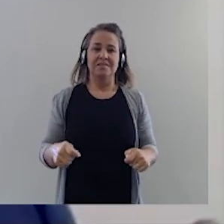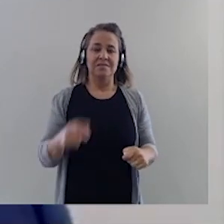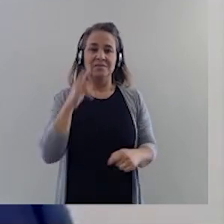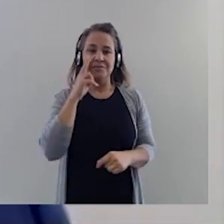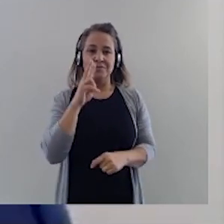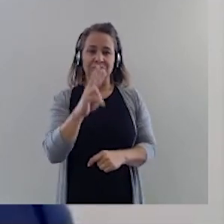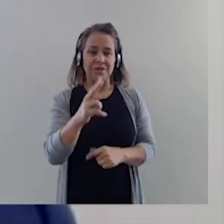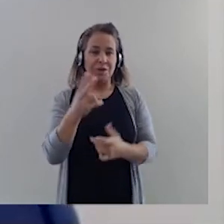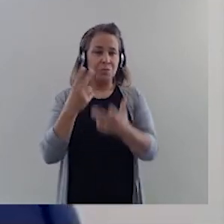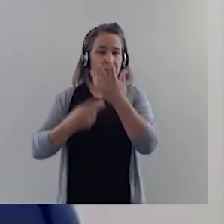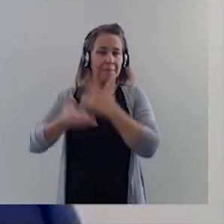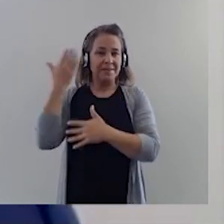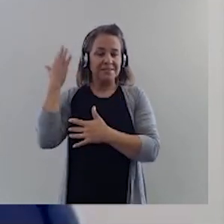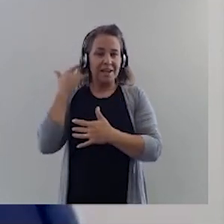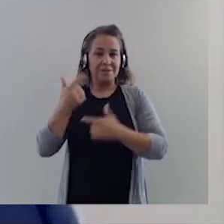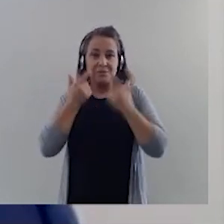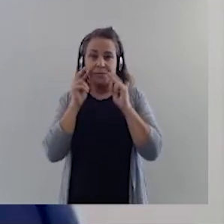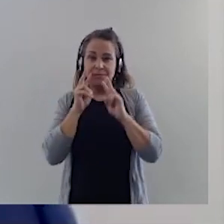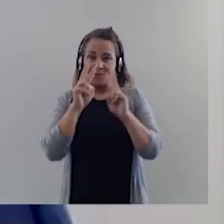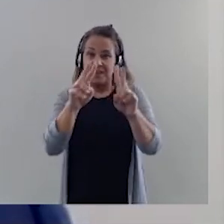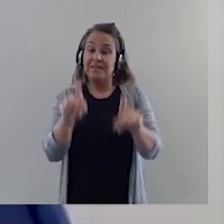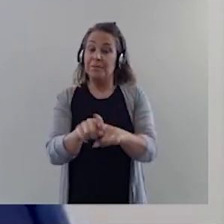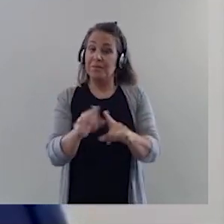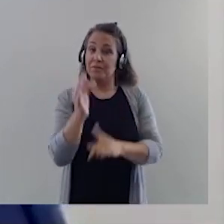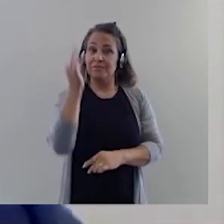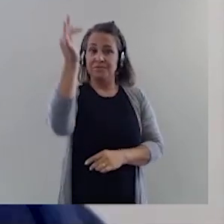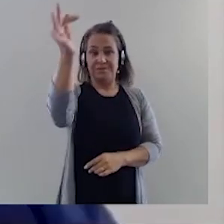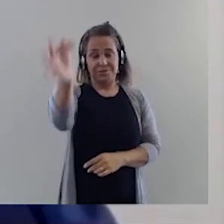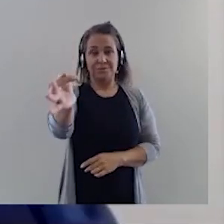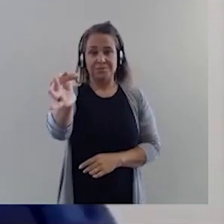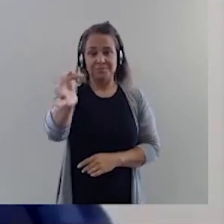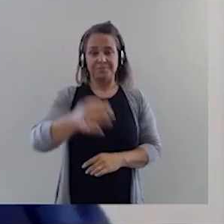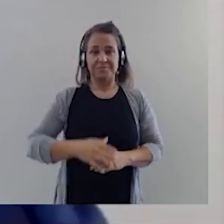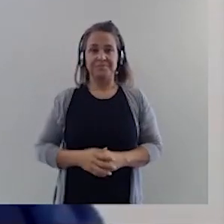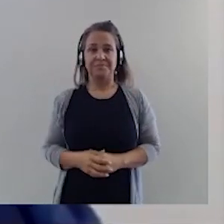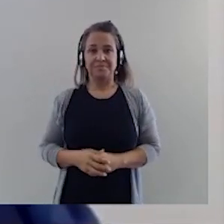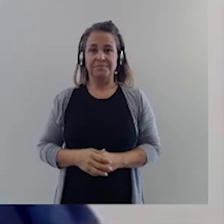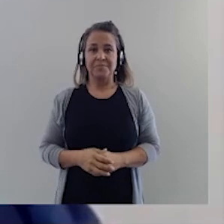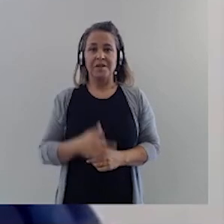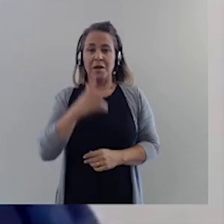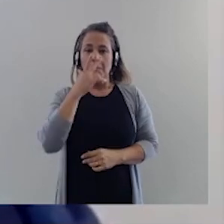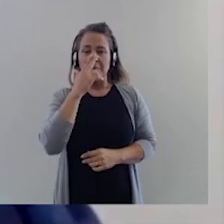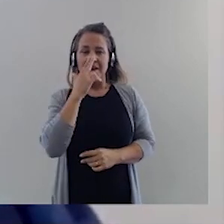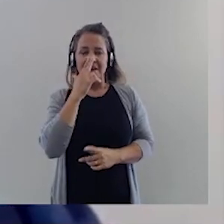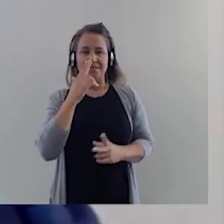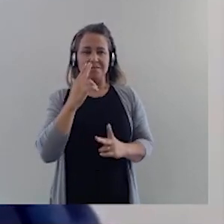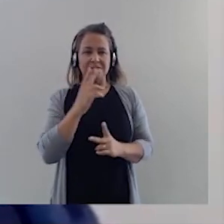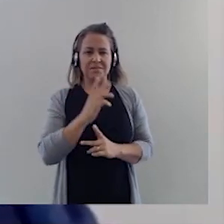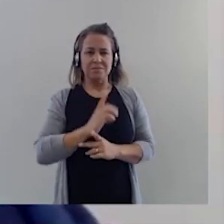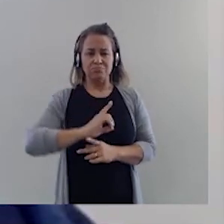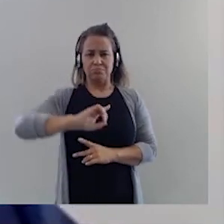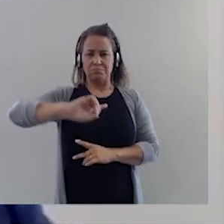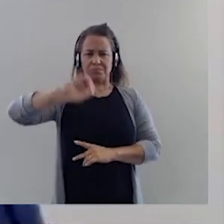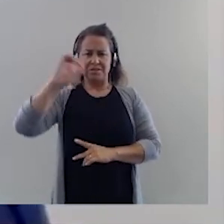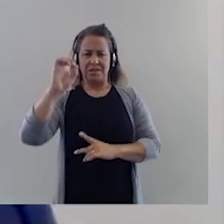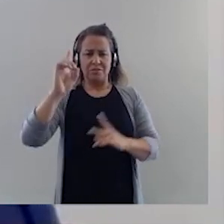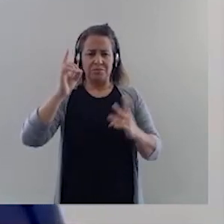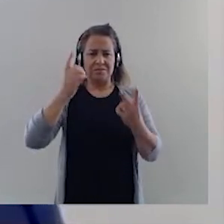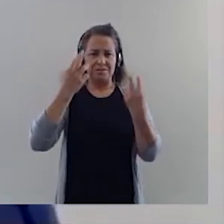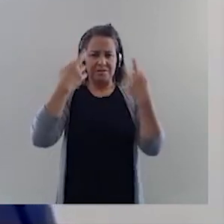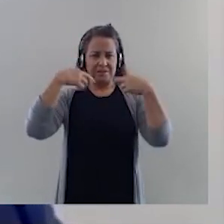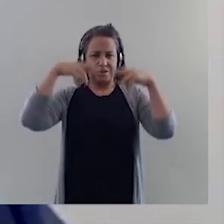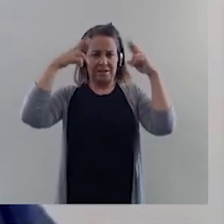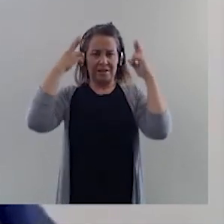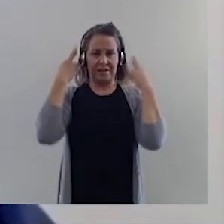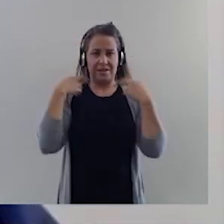ver o passado e enxergar o futuro, né? É o Deus grego-romano das transições, por isso